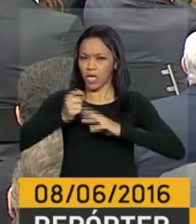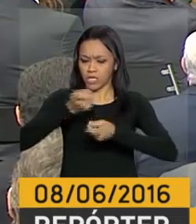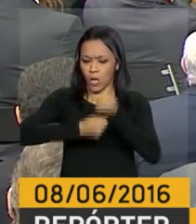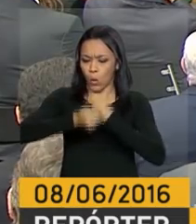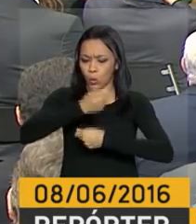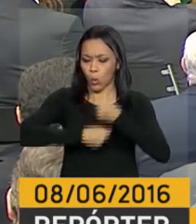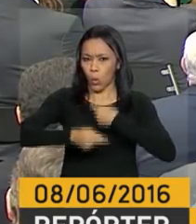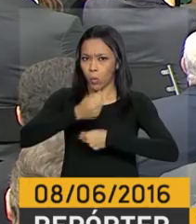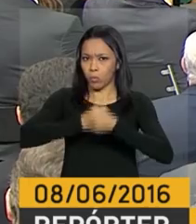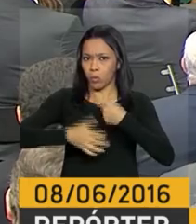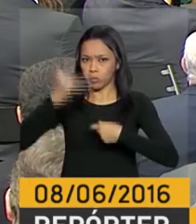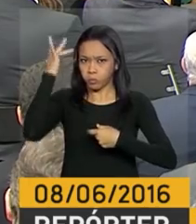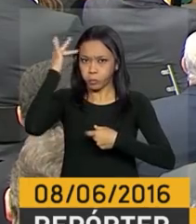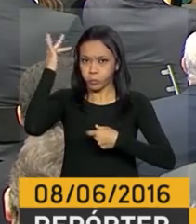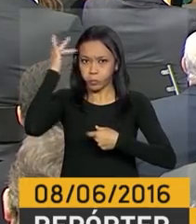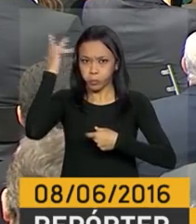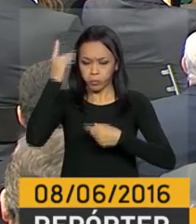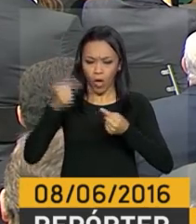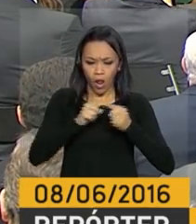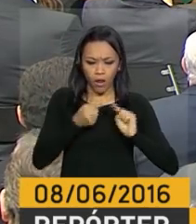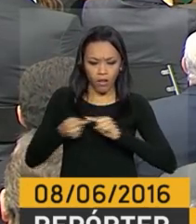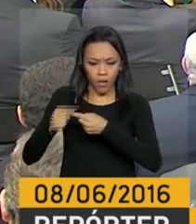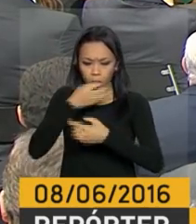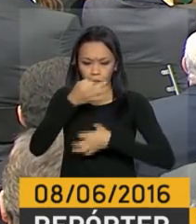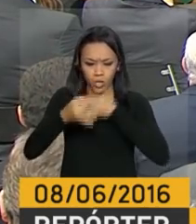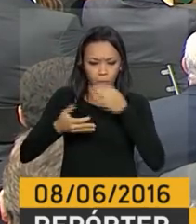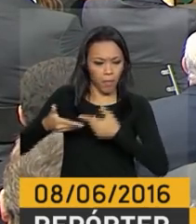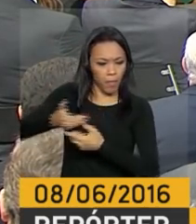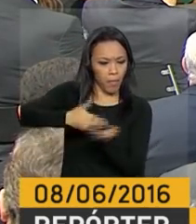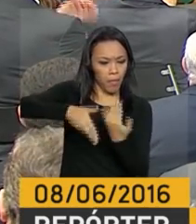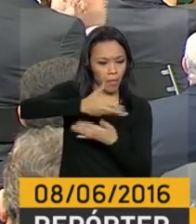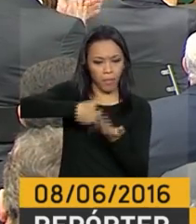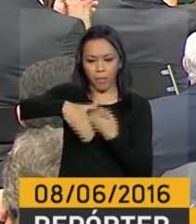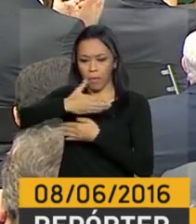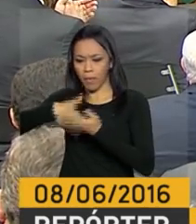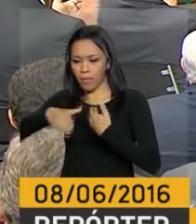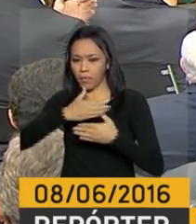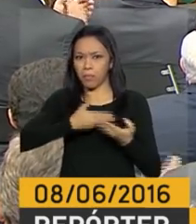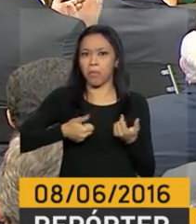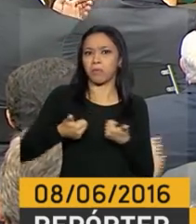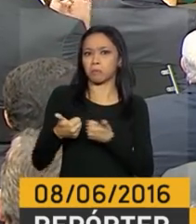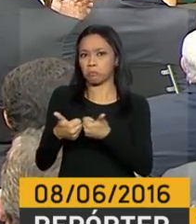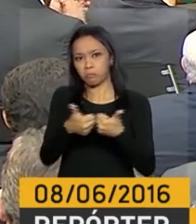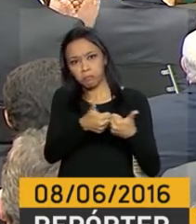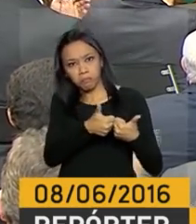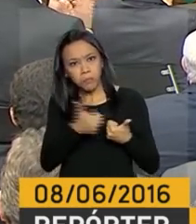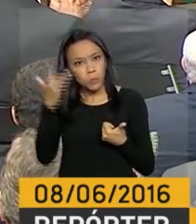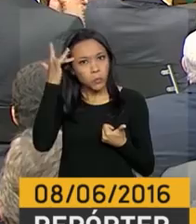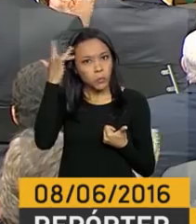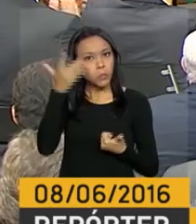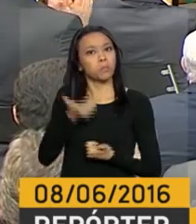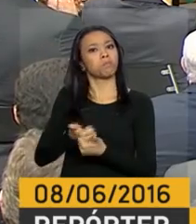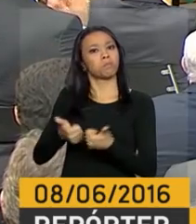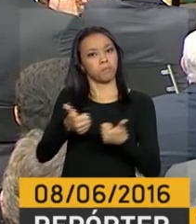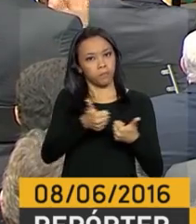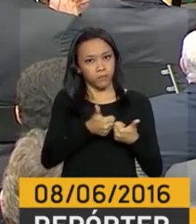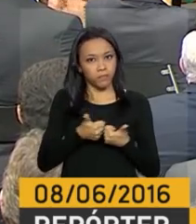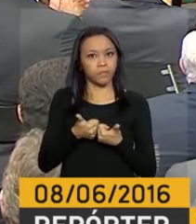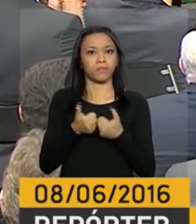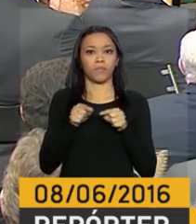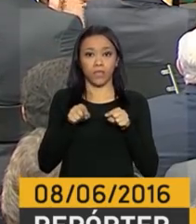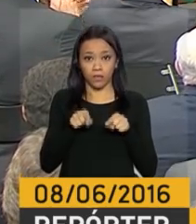presente e com a harmonia que nela se verifica esta Harmonia certa e